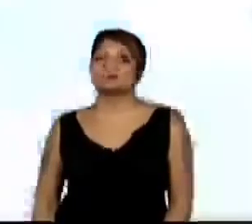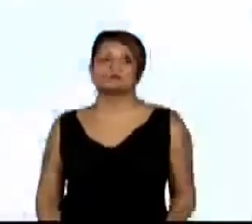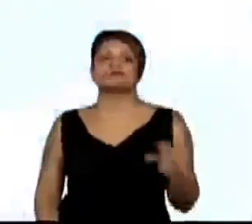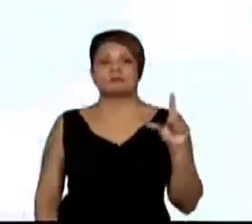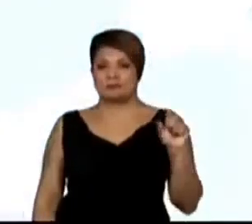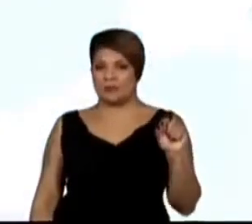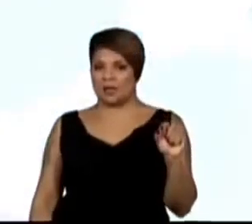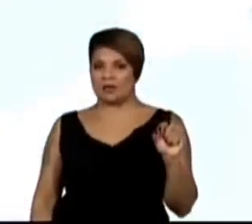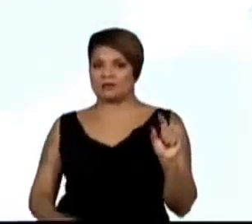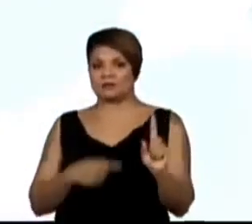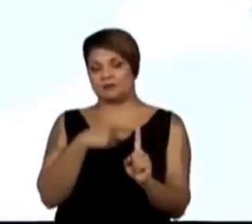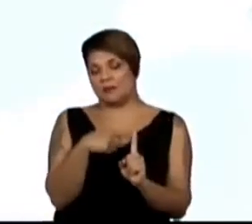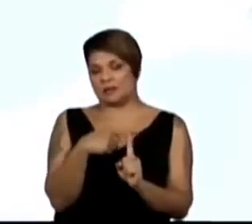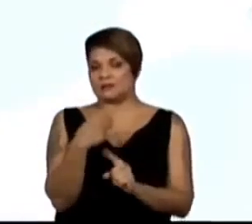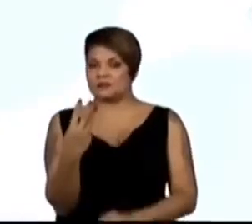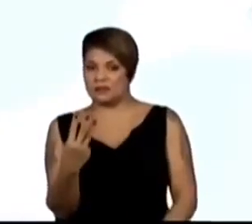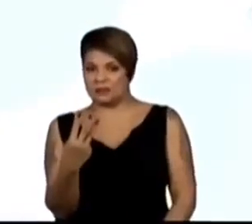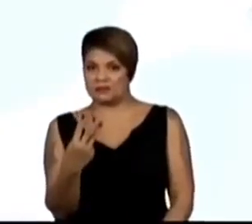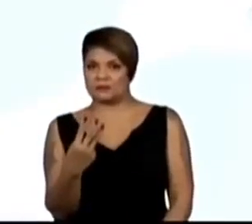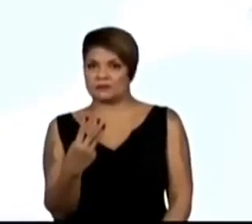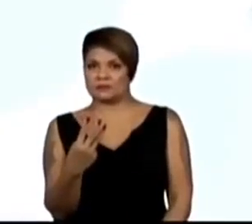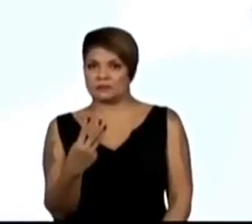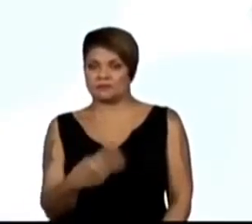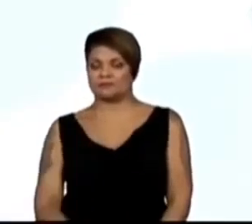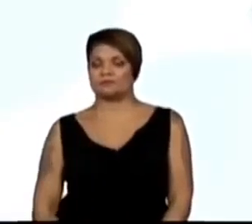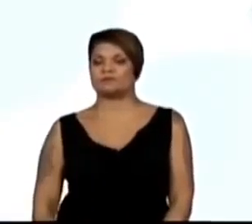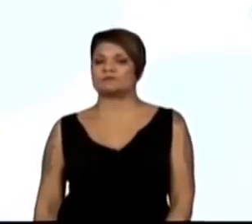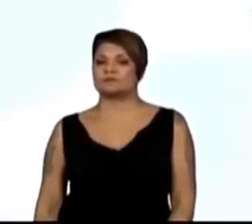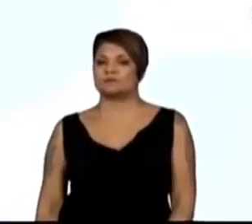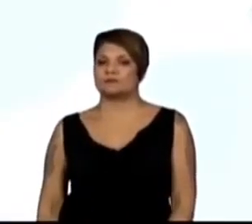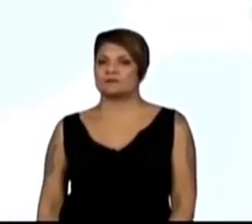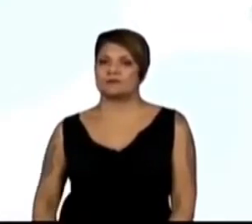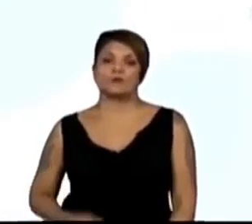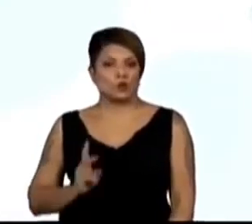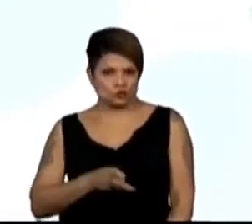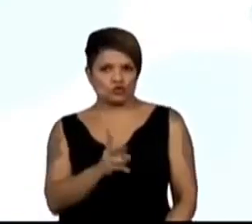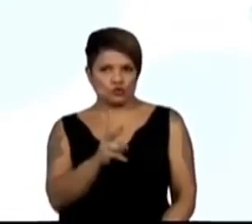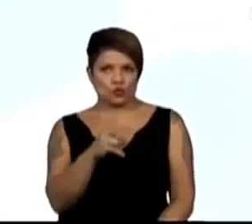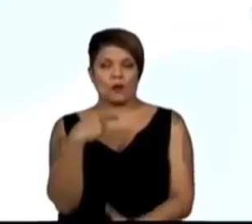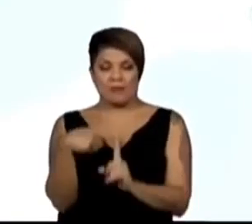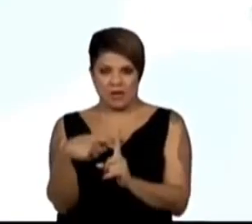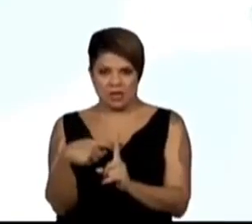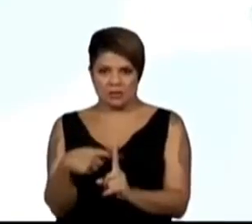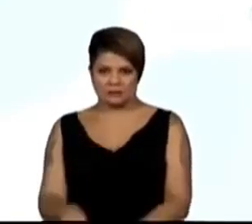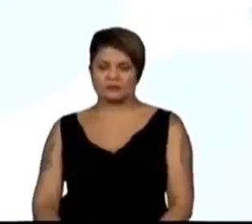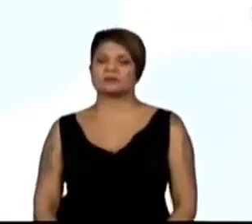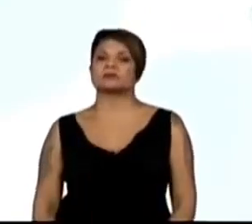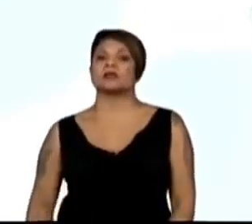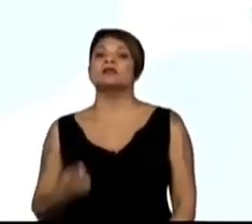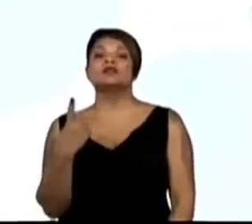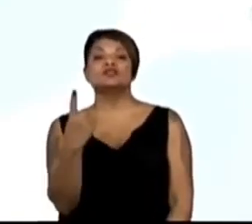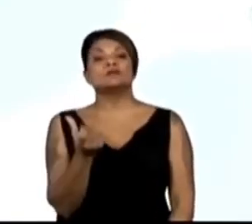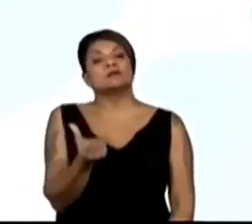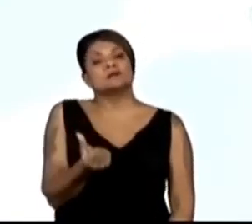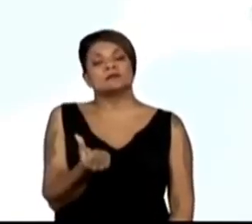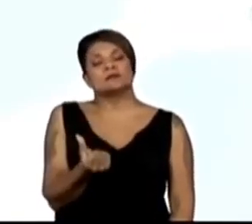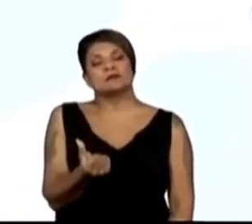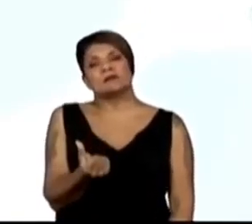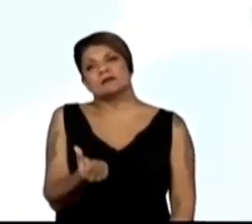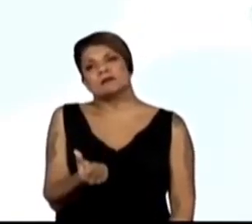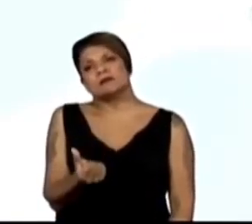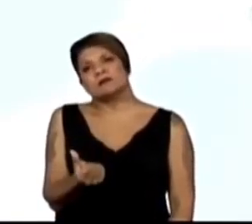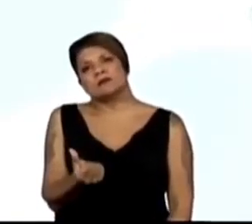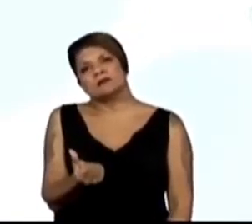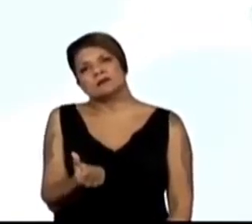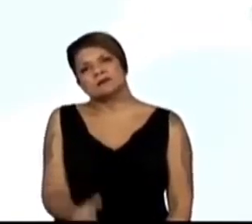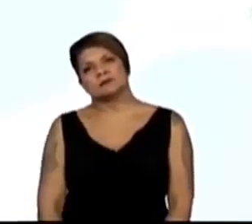10 mais 3. 3. E eu vou continuar somando, né? Vou continuar trabalhando com a soma entre